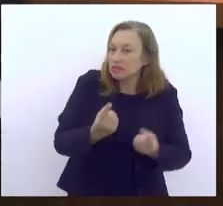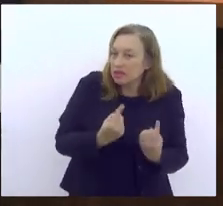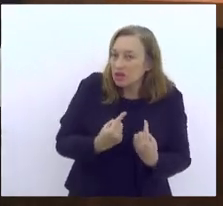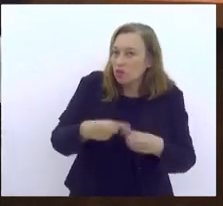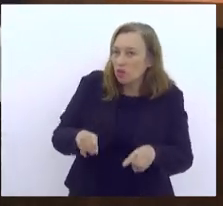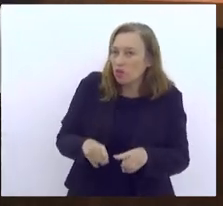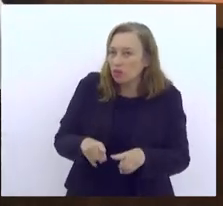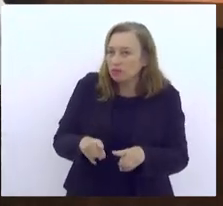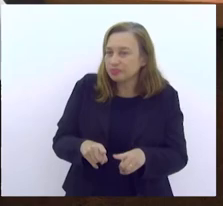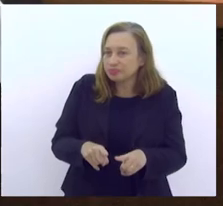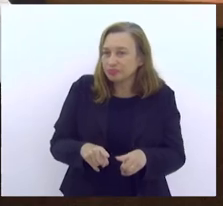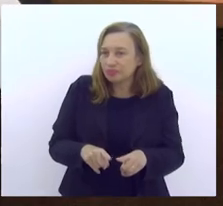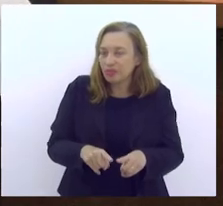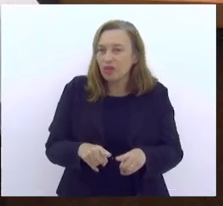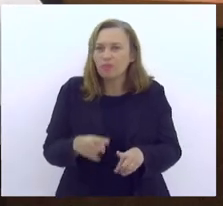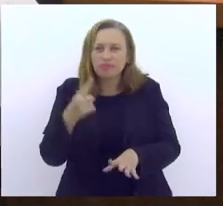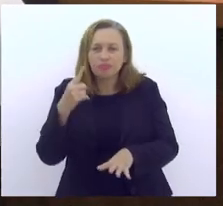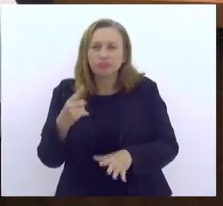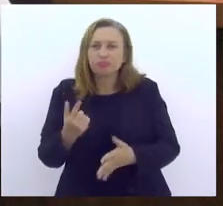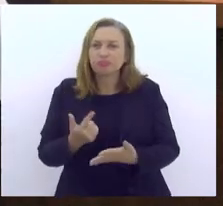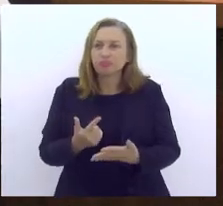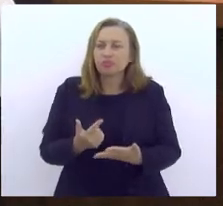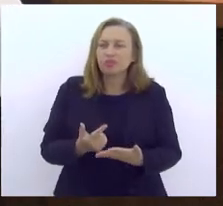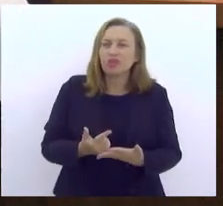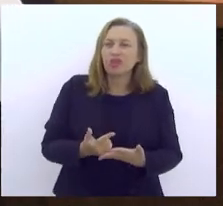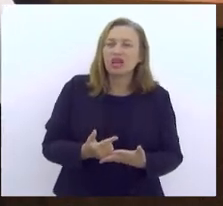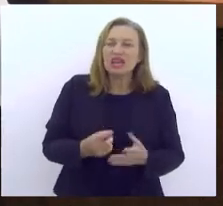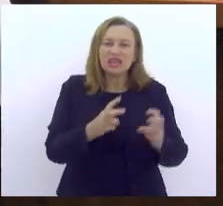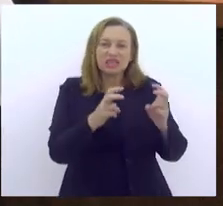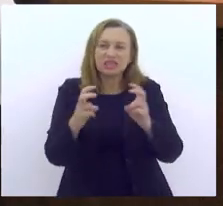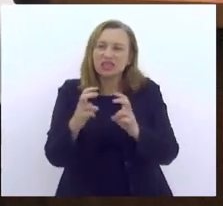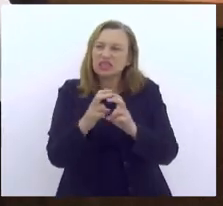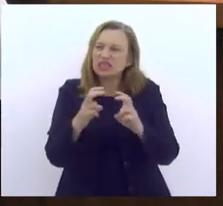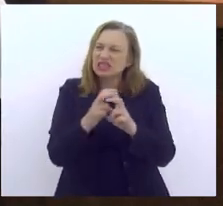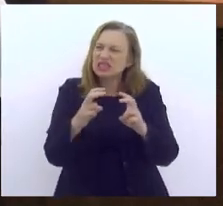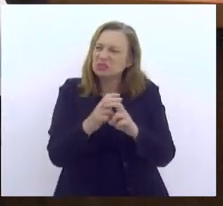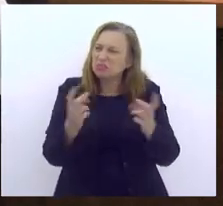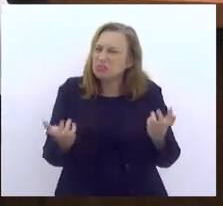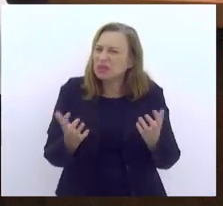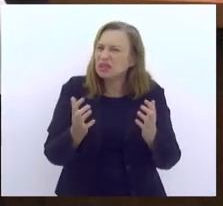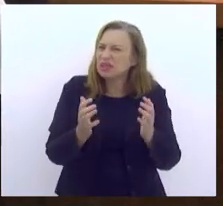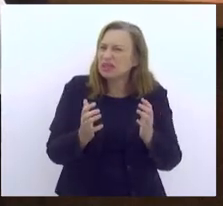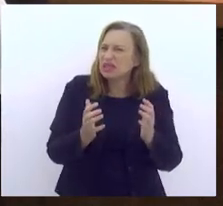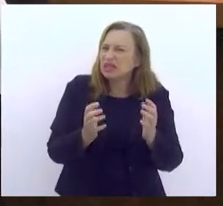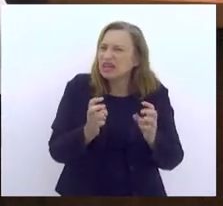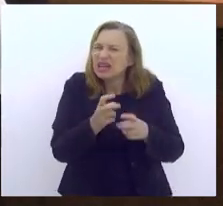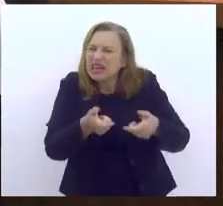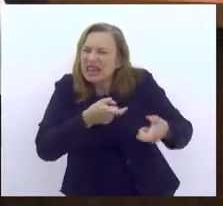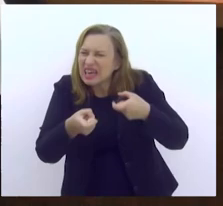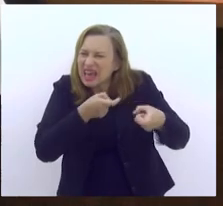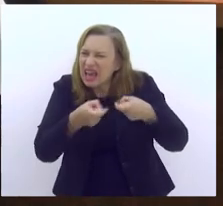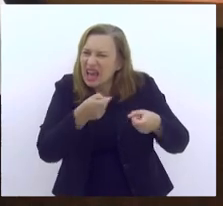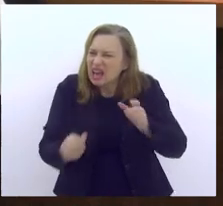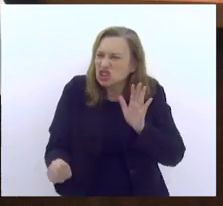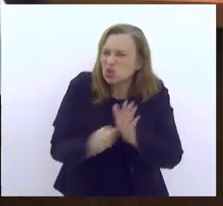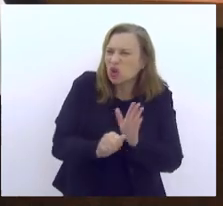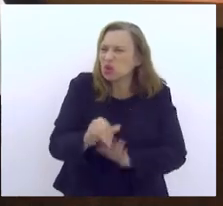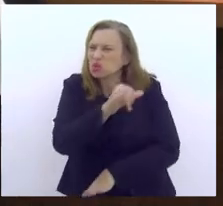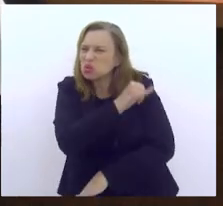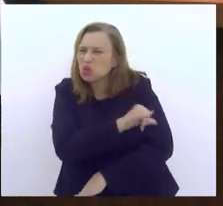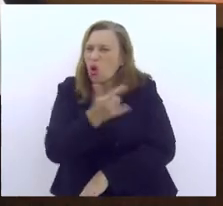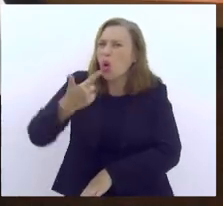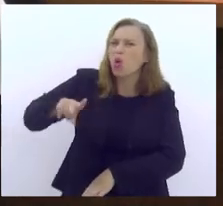numa irracionalidade de suposta guerra às drogas. Guerra às drogas no Rio de Janeiro?